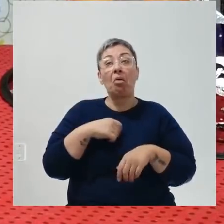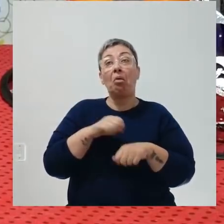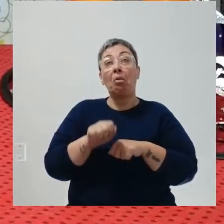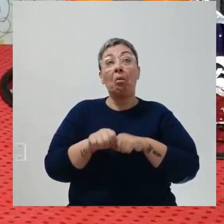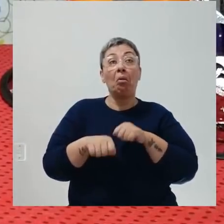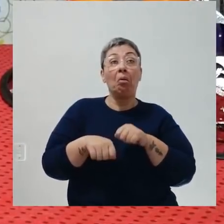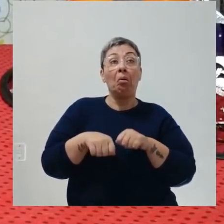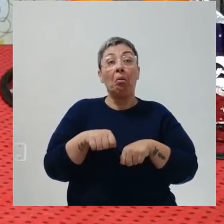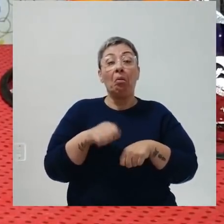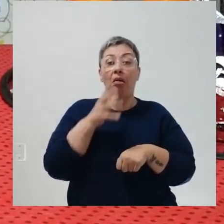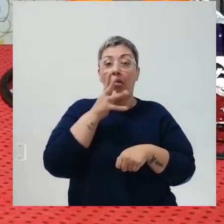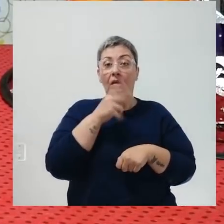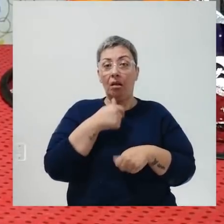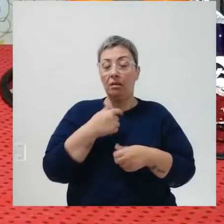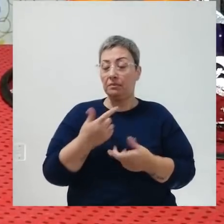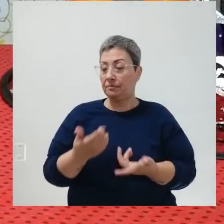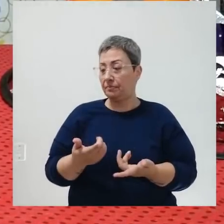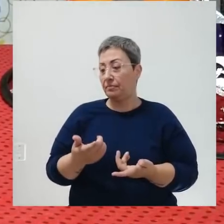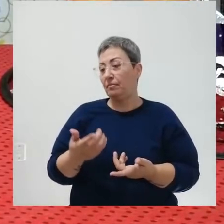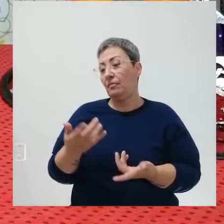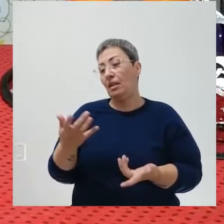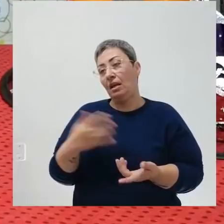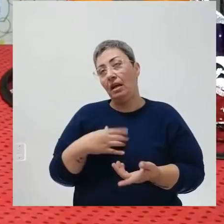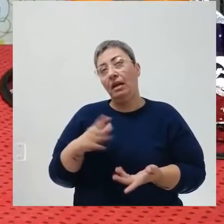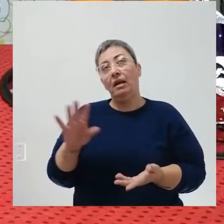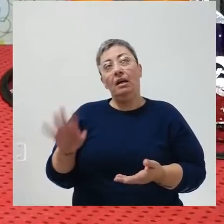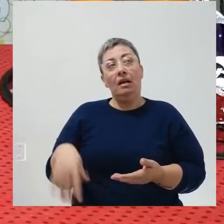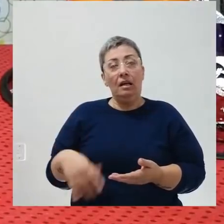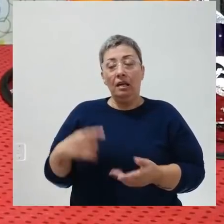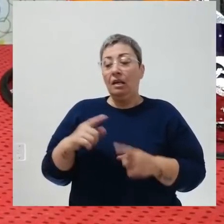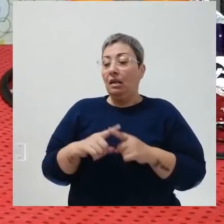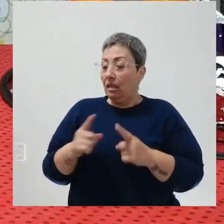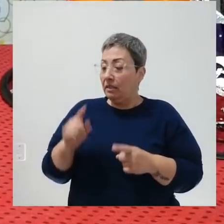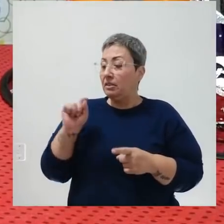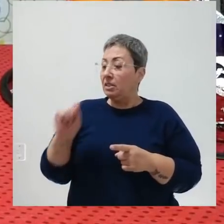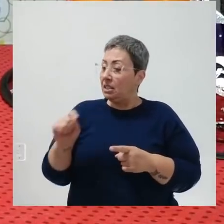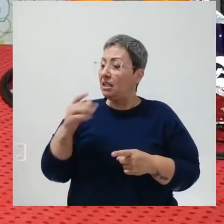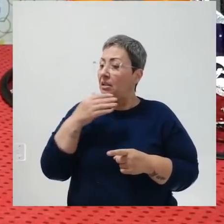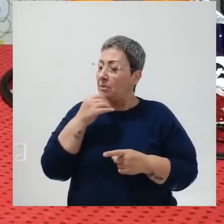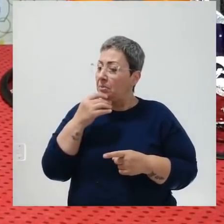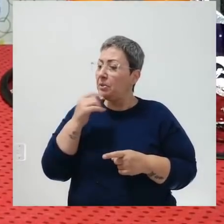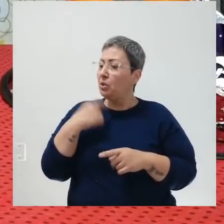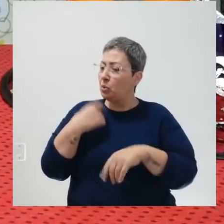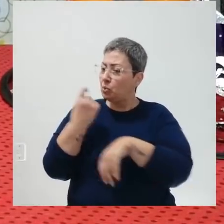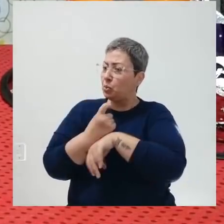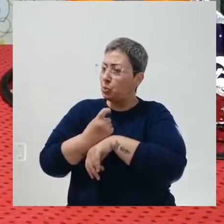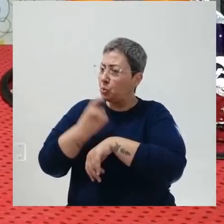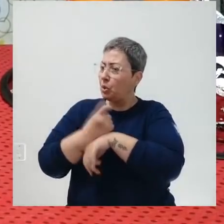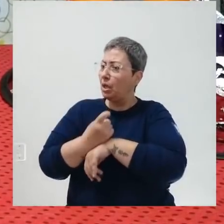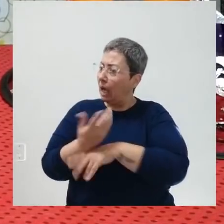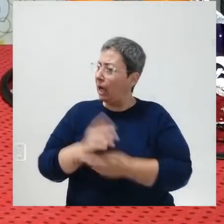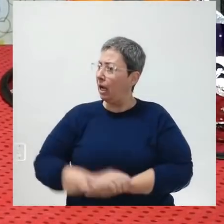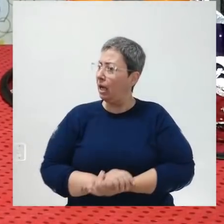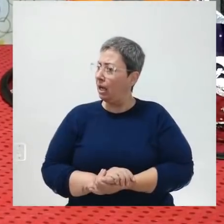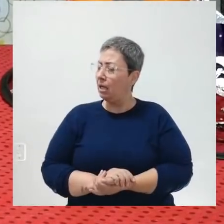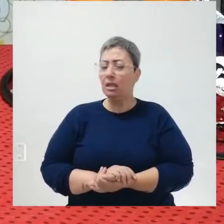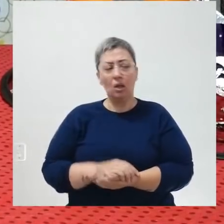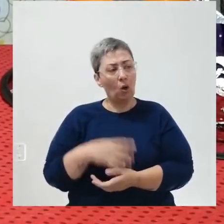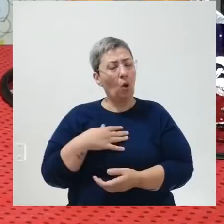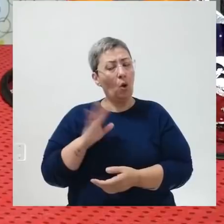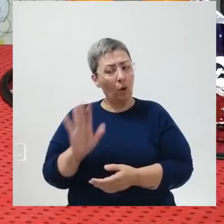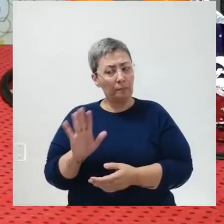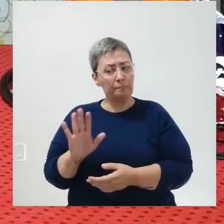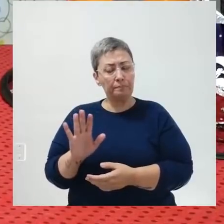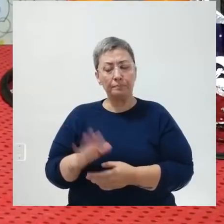muito devagar? Ora, senhor Cordeirinho, mas você é um menino muito difícil mesmo, né? Olha, eu vou te dizer